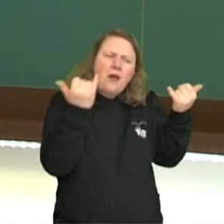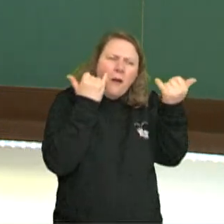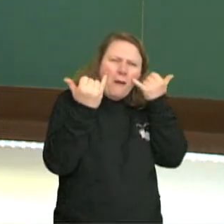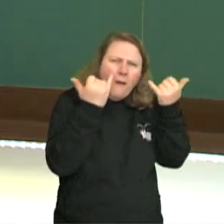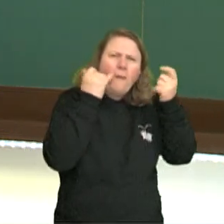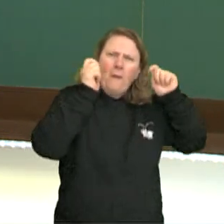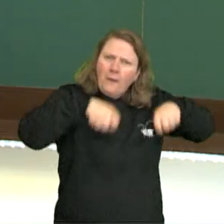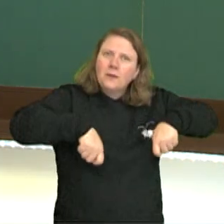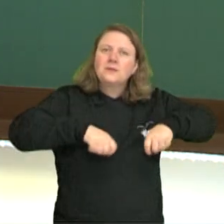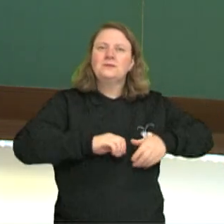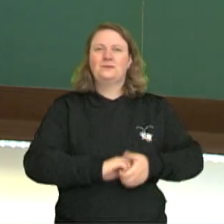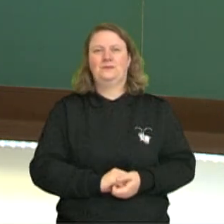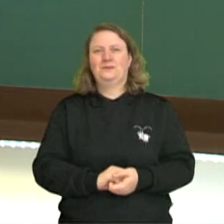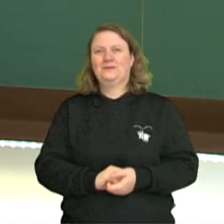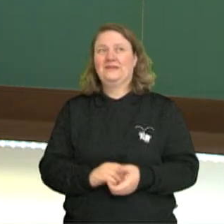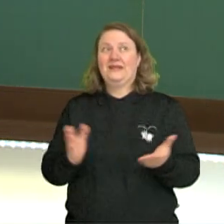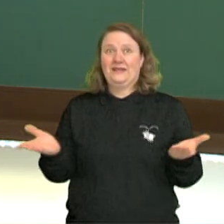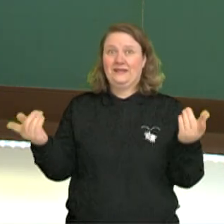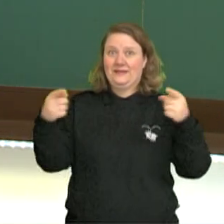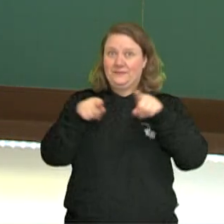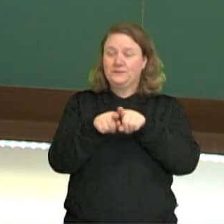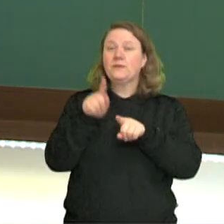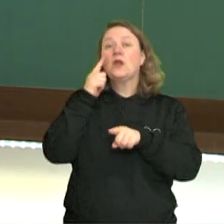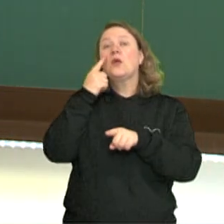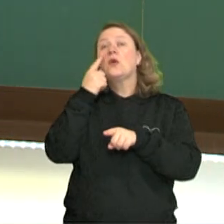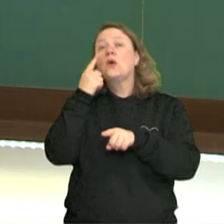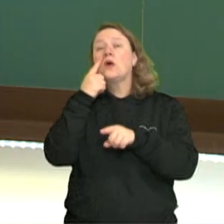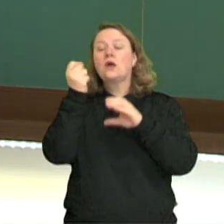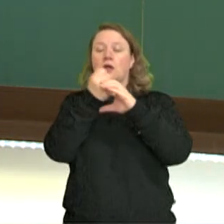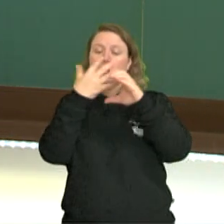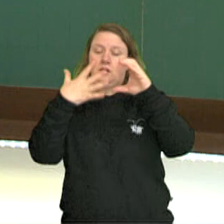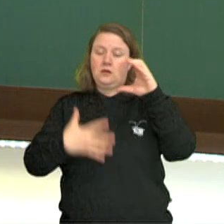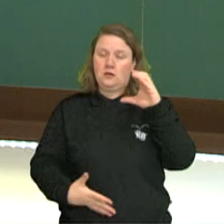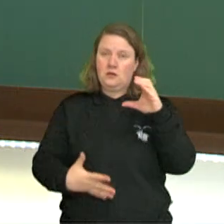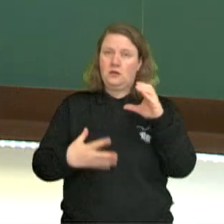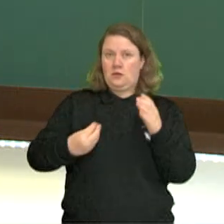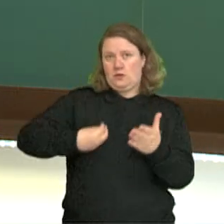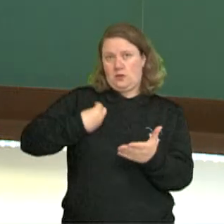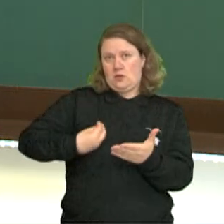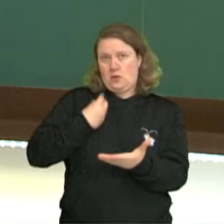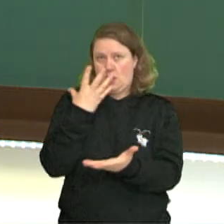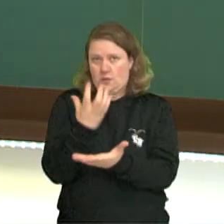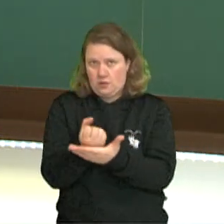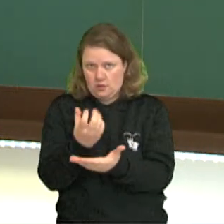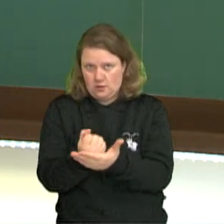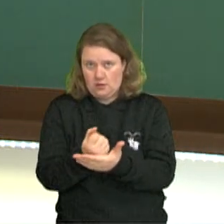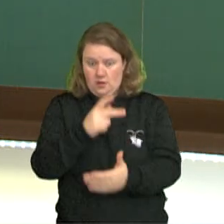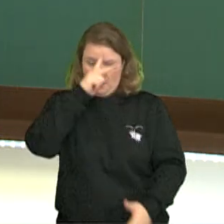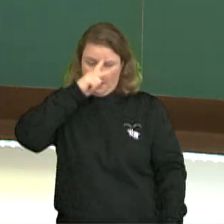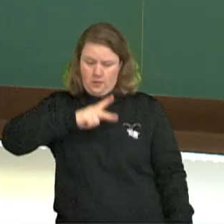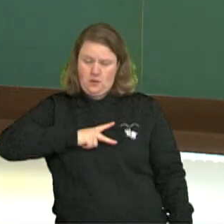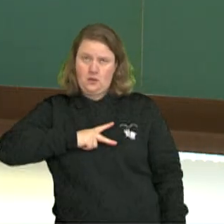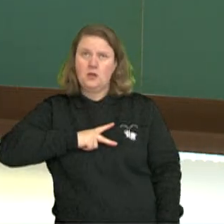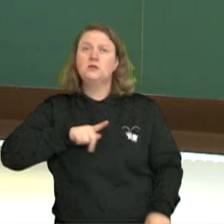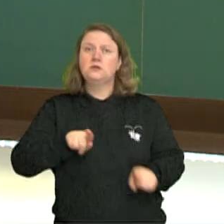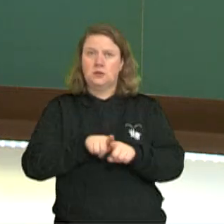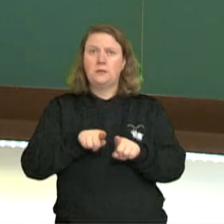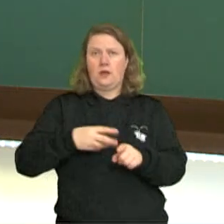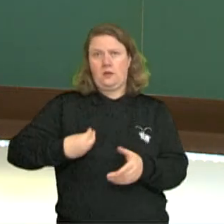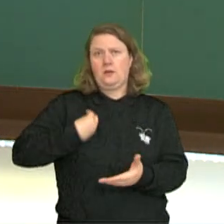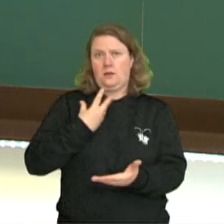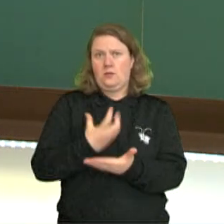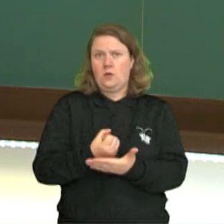mundo, né? Retomando então, o que nós vimos hoje? Características da biografia e da autobiografia, período composto